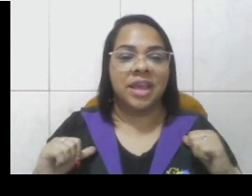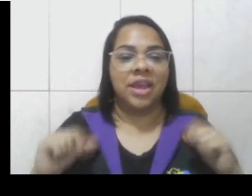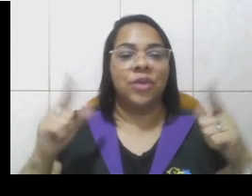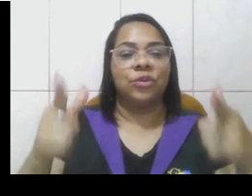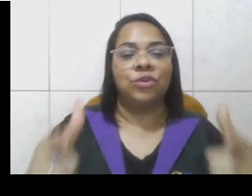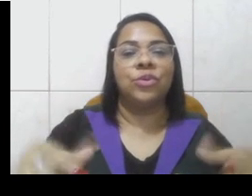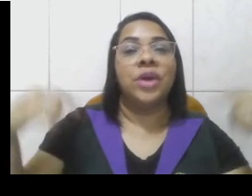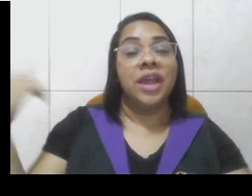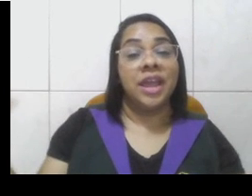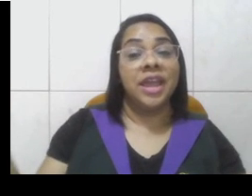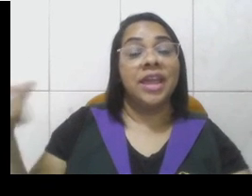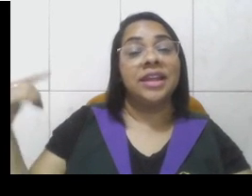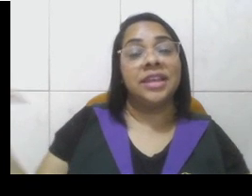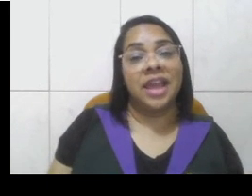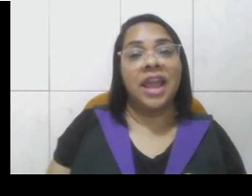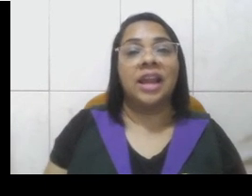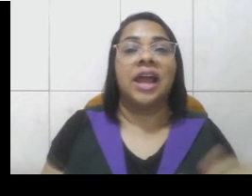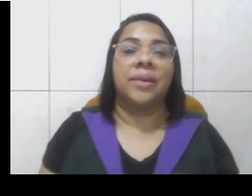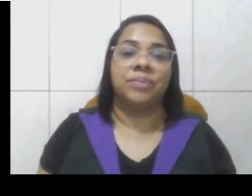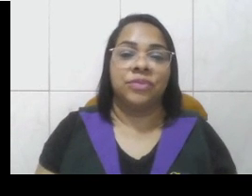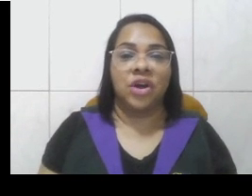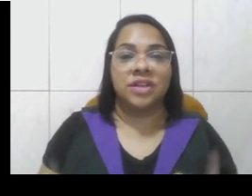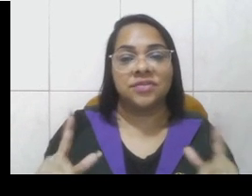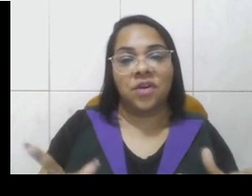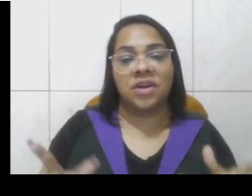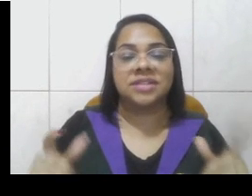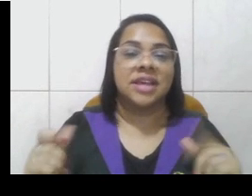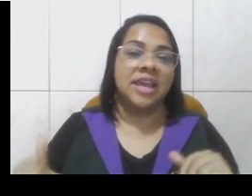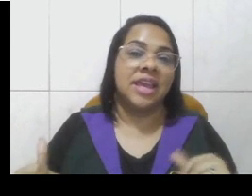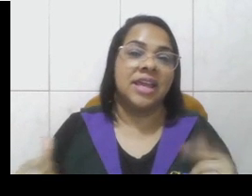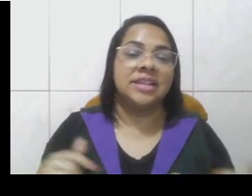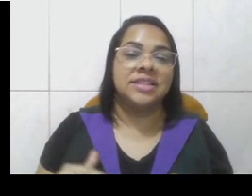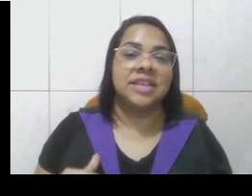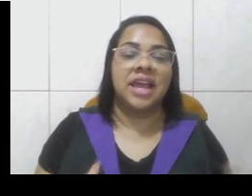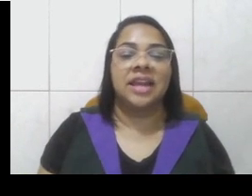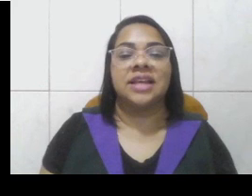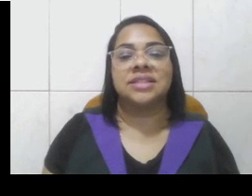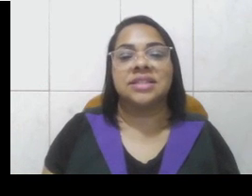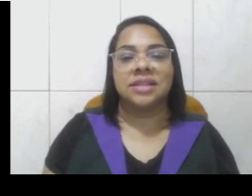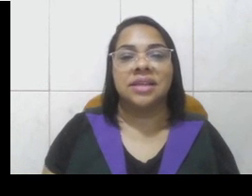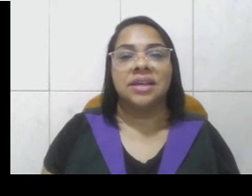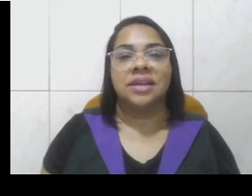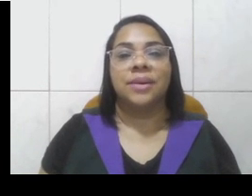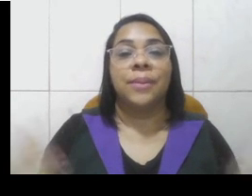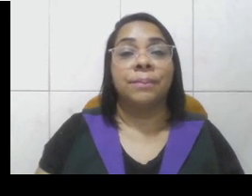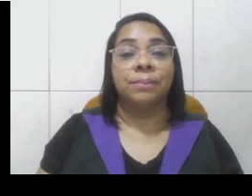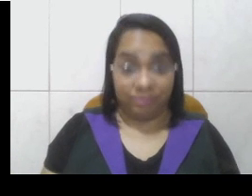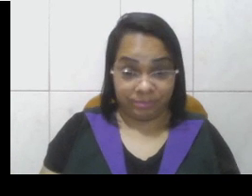Pronomes, eu, tu, ele e ela. Nós, vós, eles, elas.